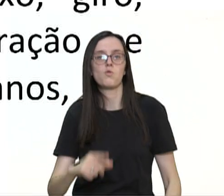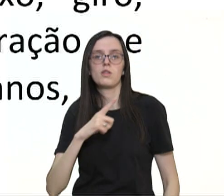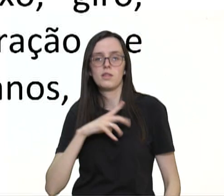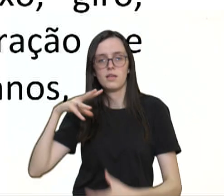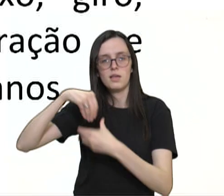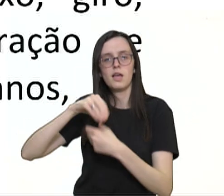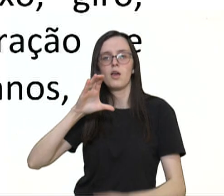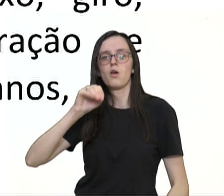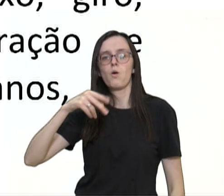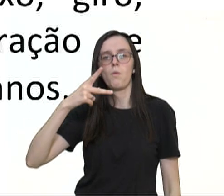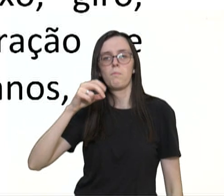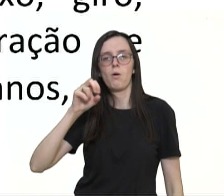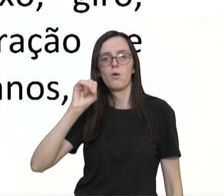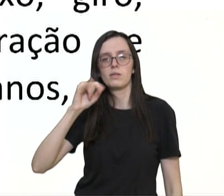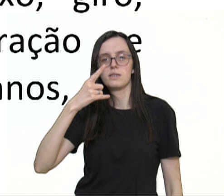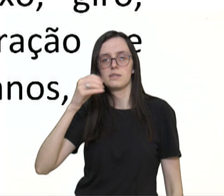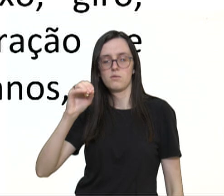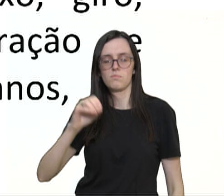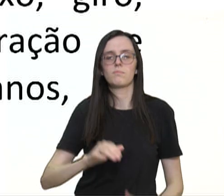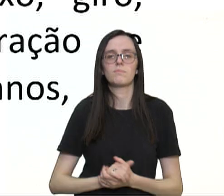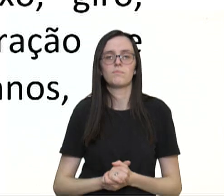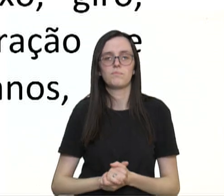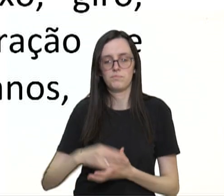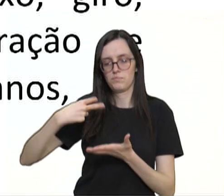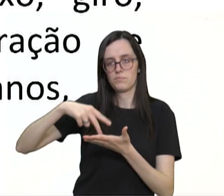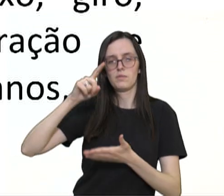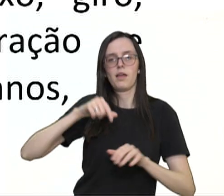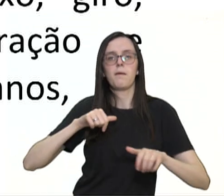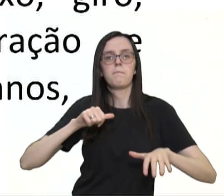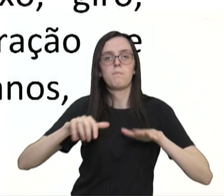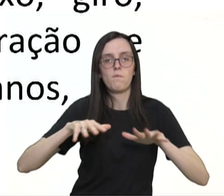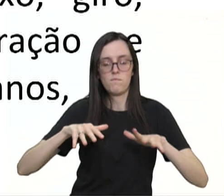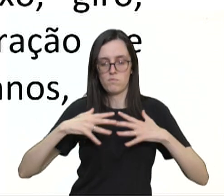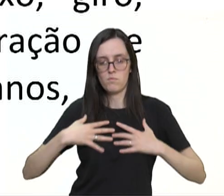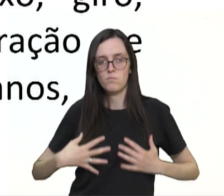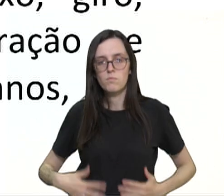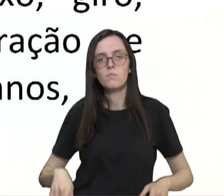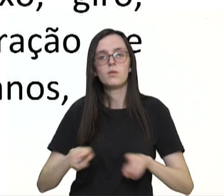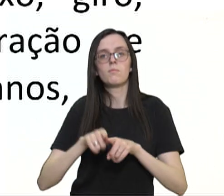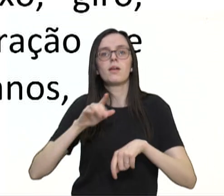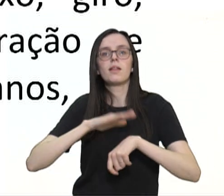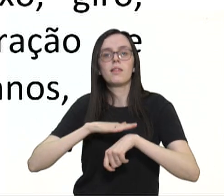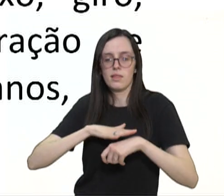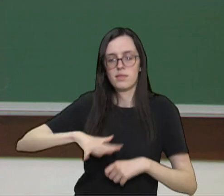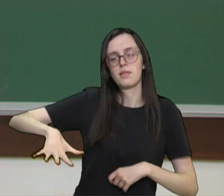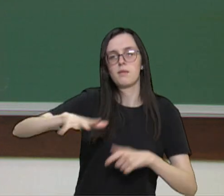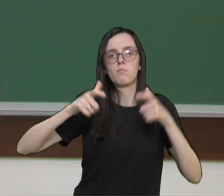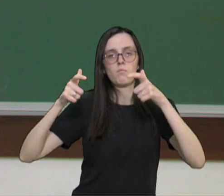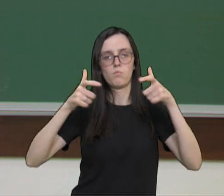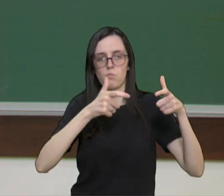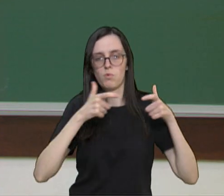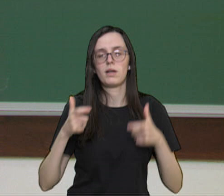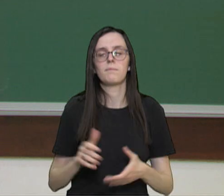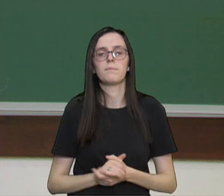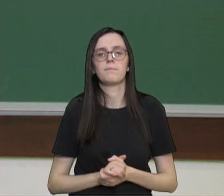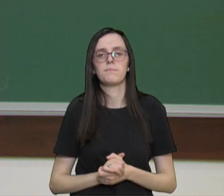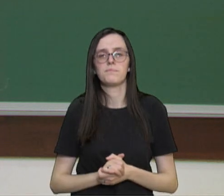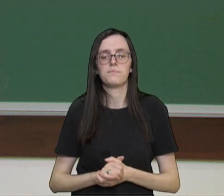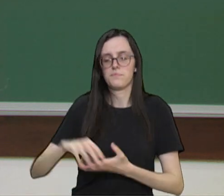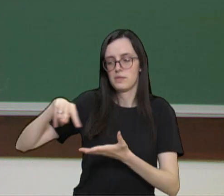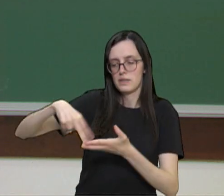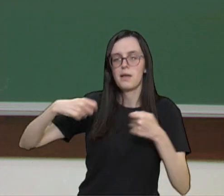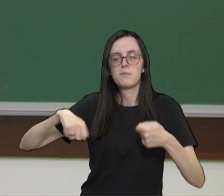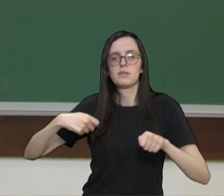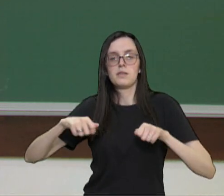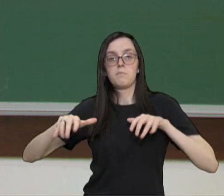falei, ó. Elementos formais. Movimento corporal, tempo e espaço. Tudo que resume a dança tem que ter um